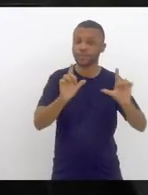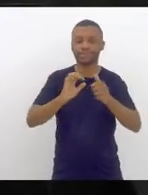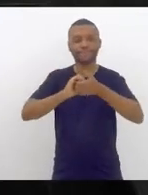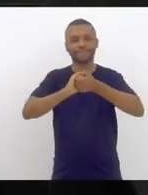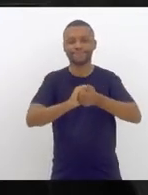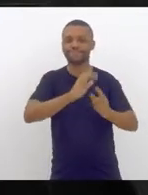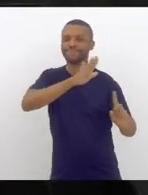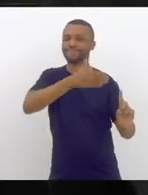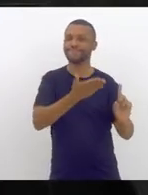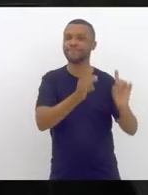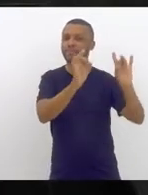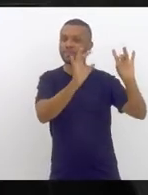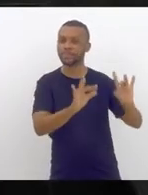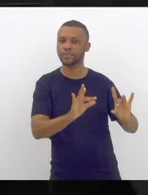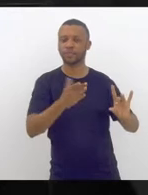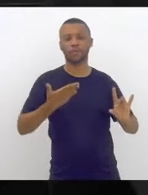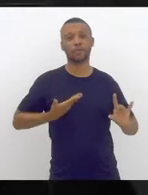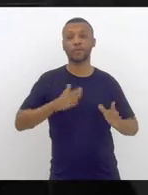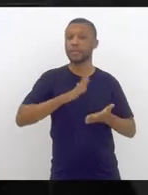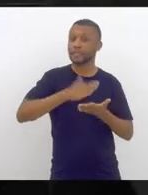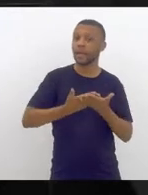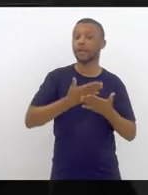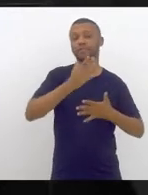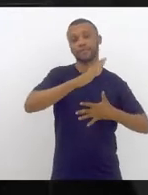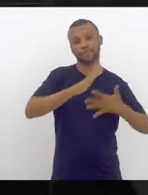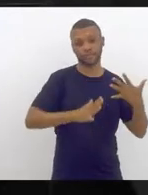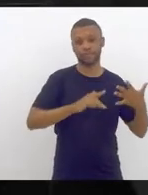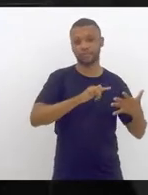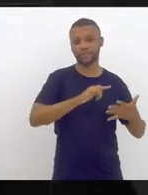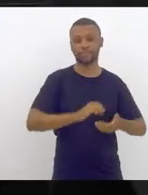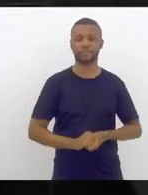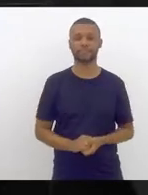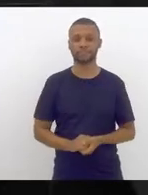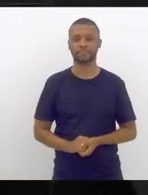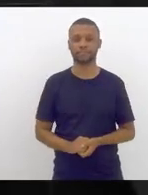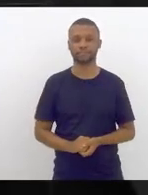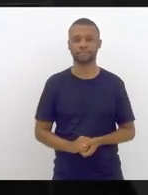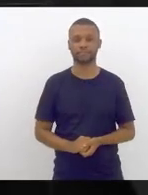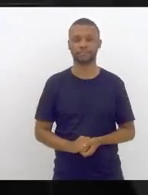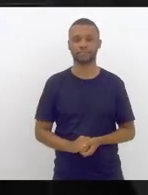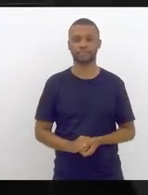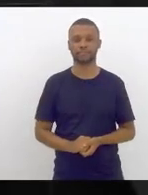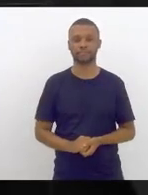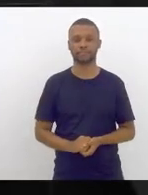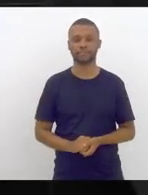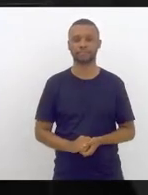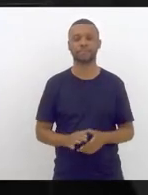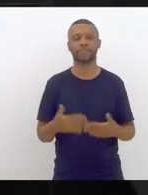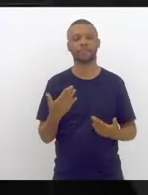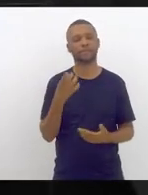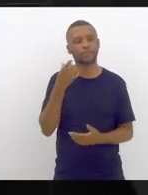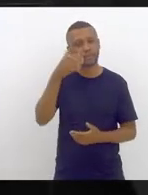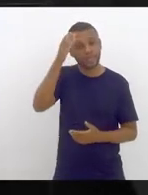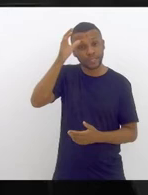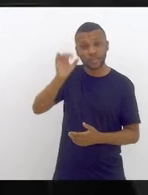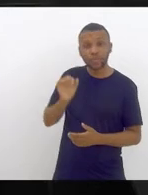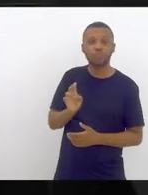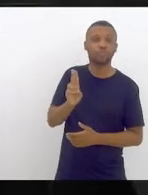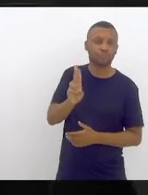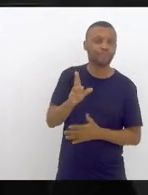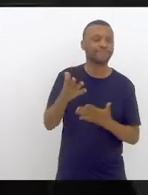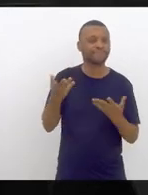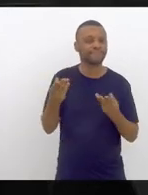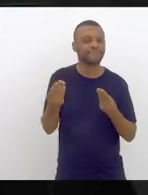especial ao nosso intérprete da língua brasileira de sinais deputada tia Ju eu quero fazer